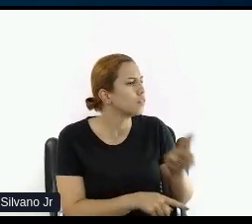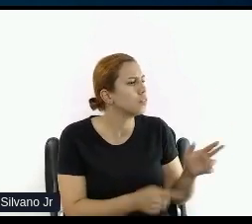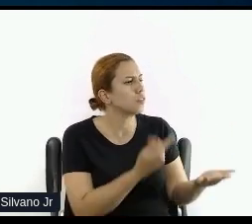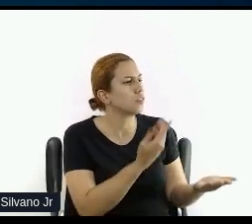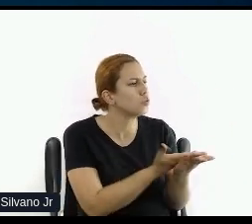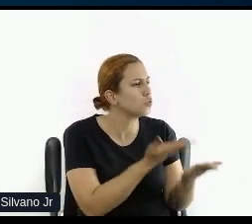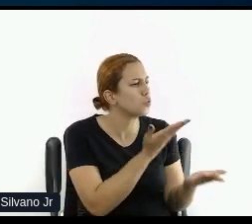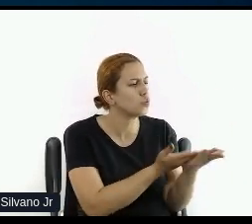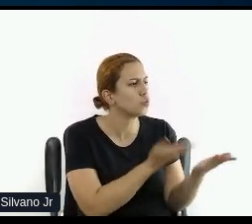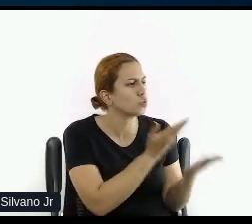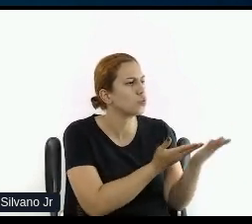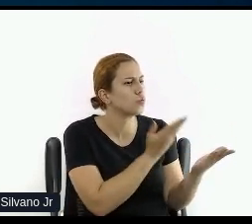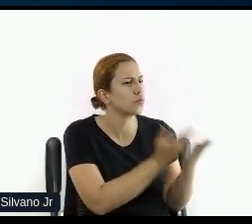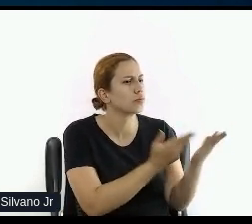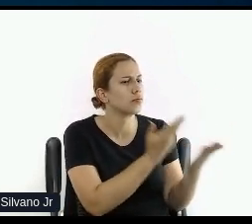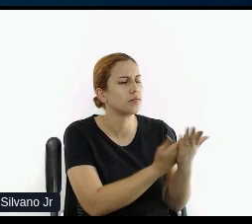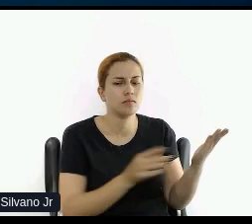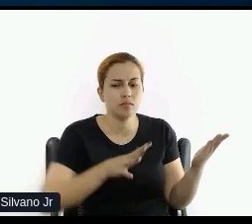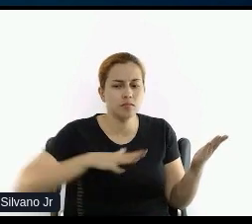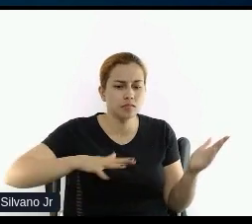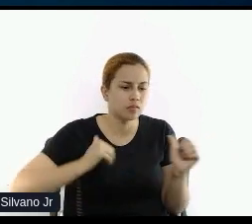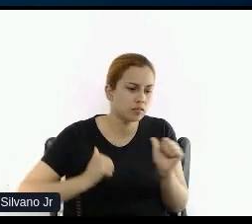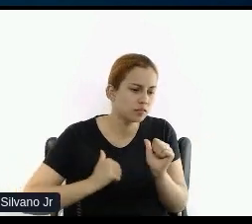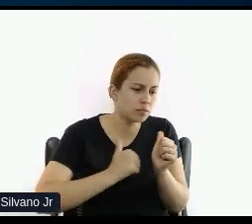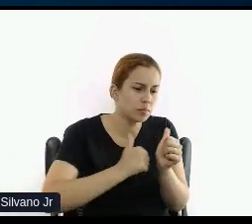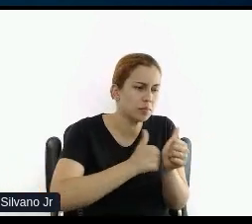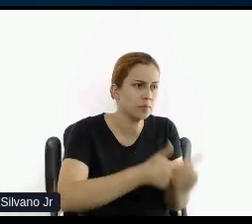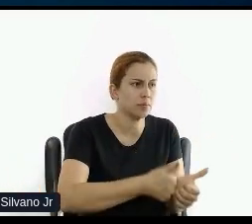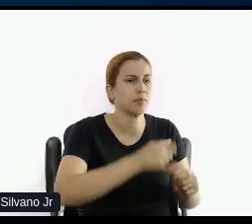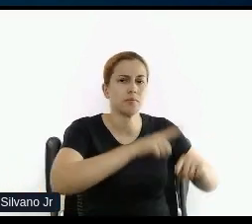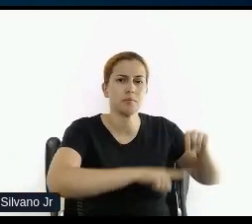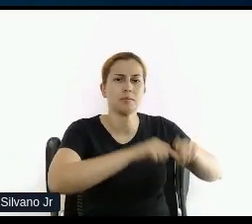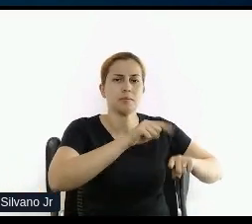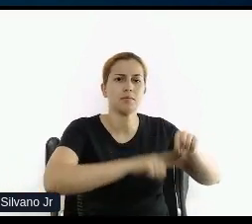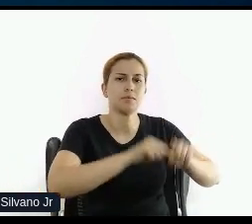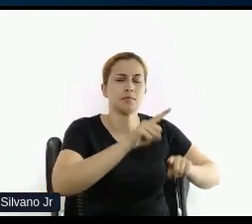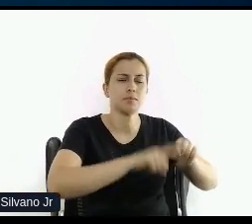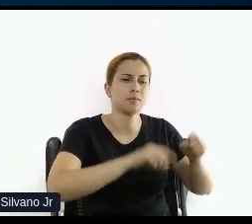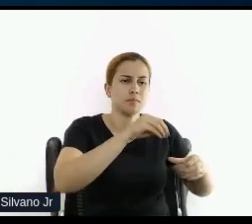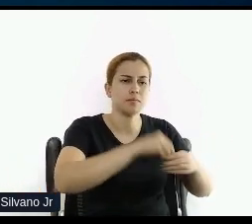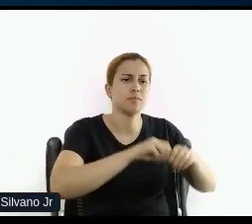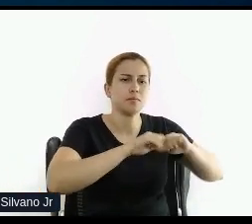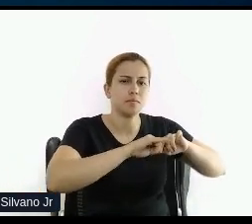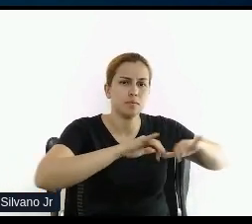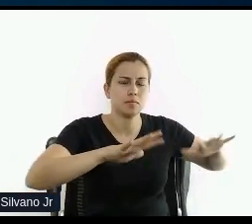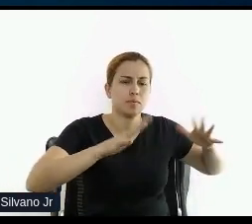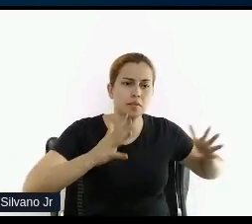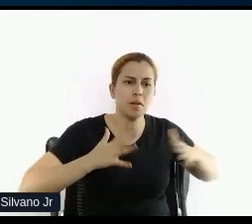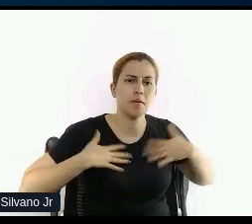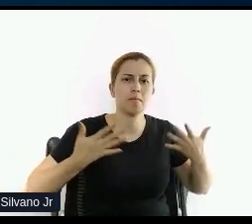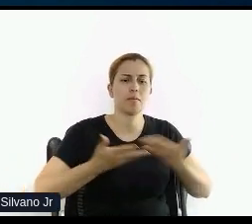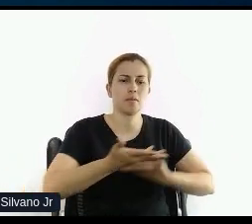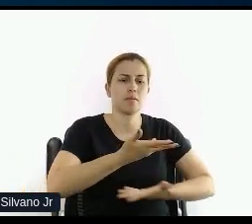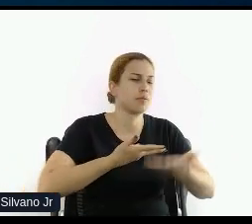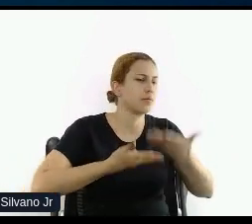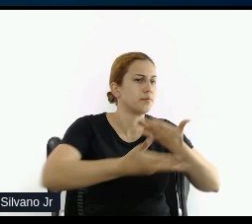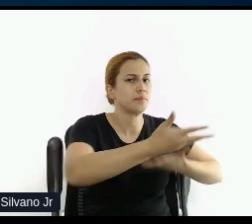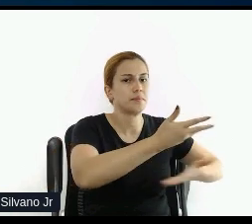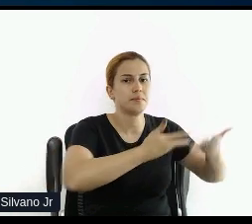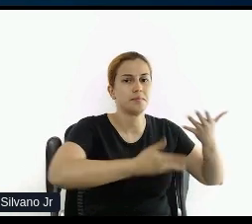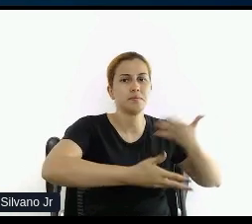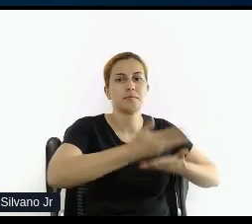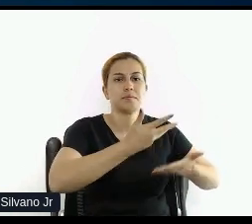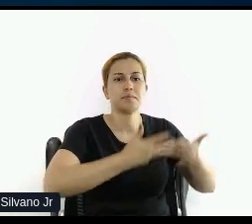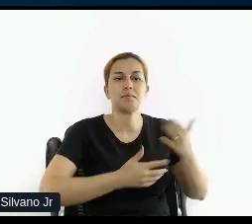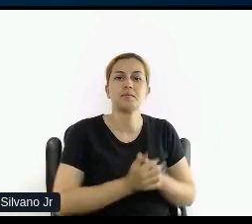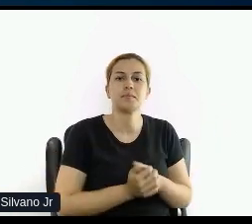estar aproximando isso de produtos realmente da indústria que vão estar impactando o mercado, né? E atuo bastante ali